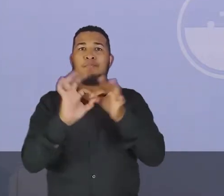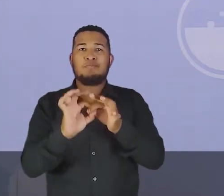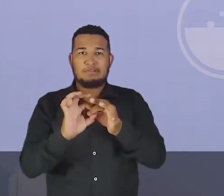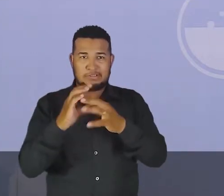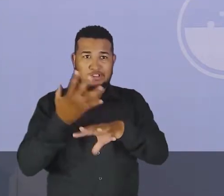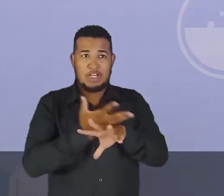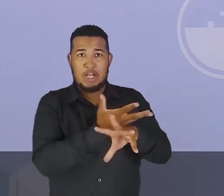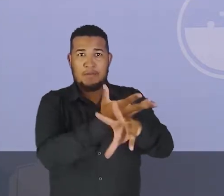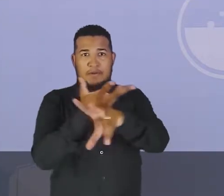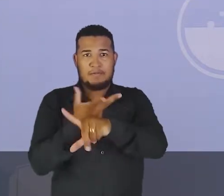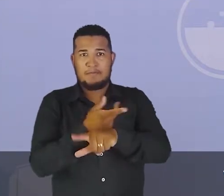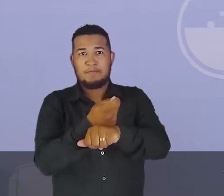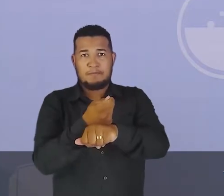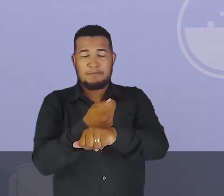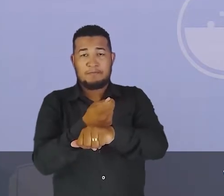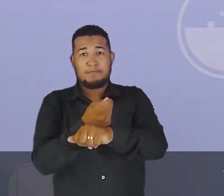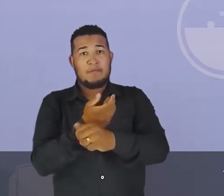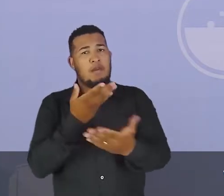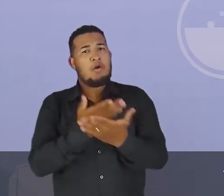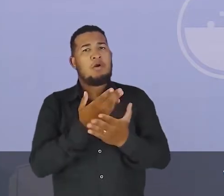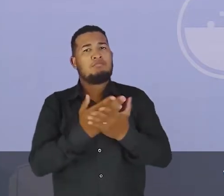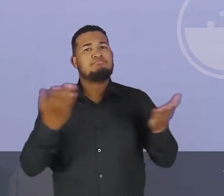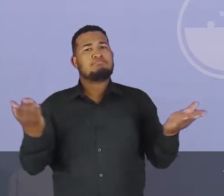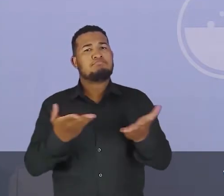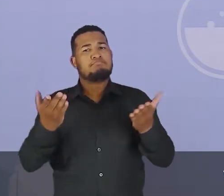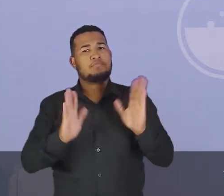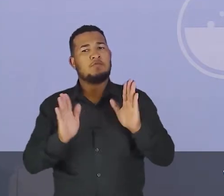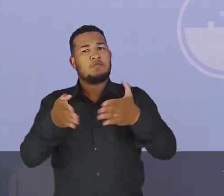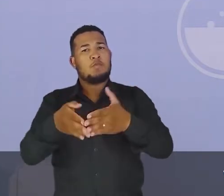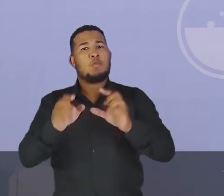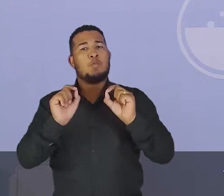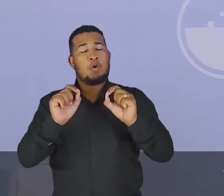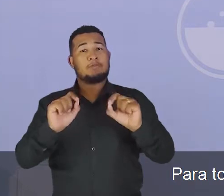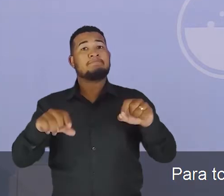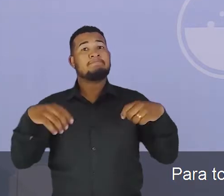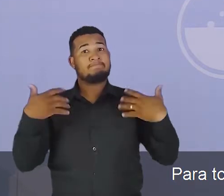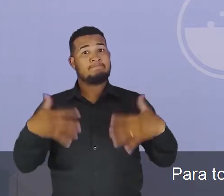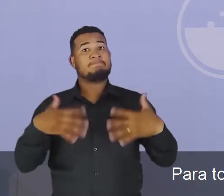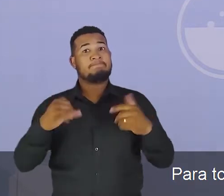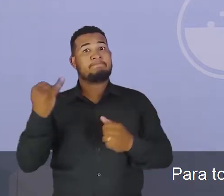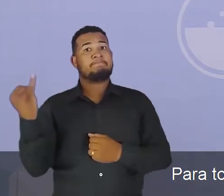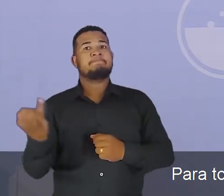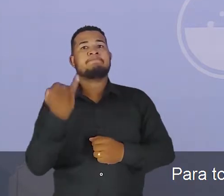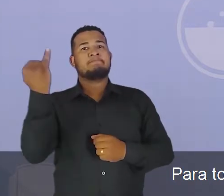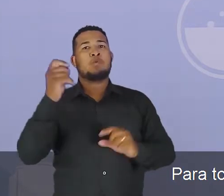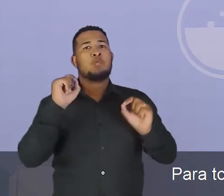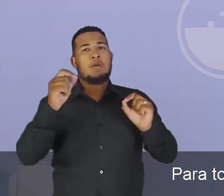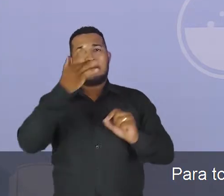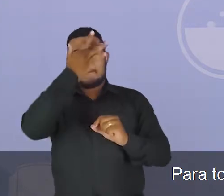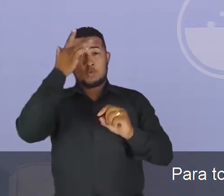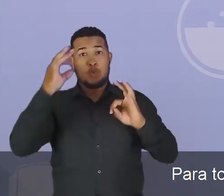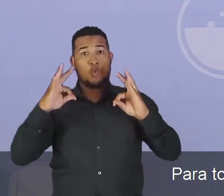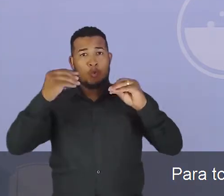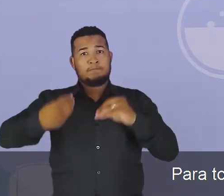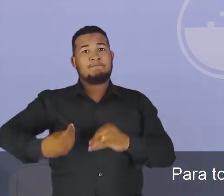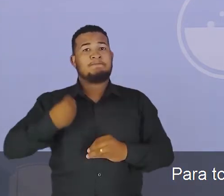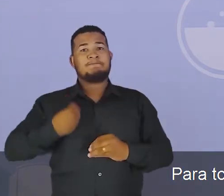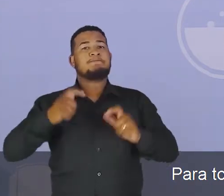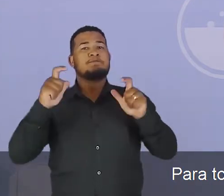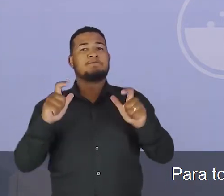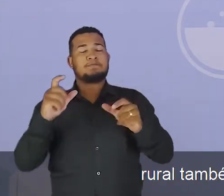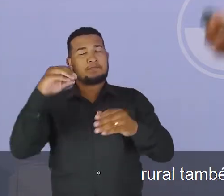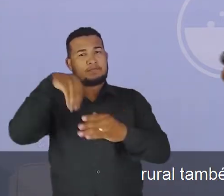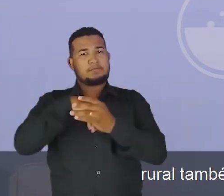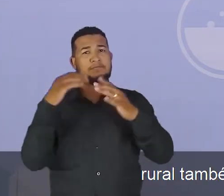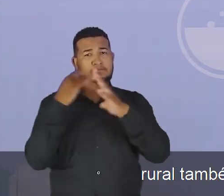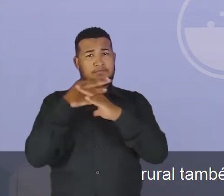aula. E na aula de hoje nós vamos falar sobre um tema muito importante, para todo mundo que vive em uma cidade, principalmente,